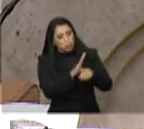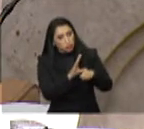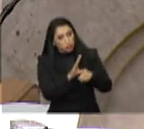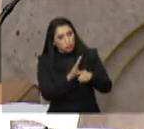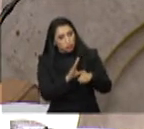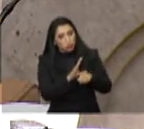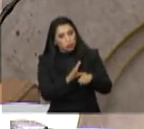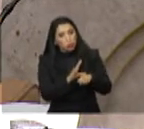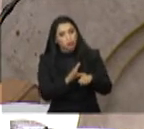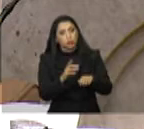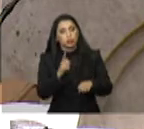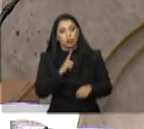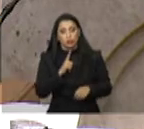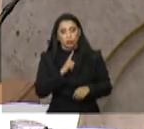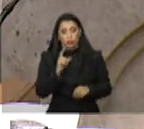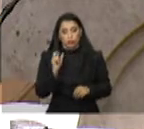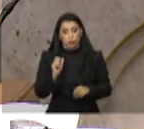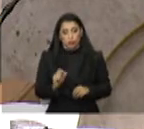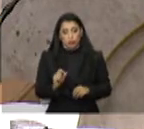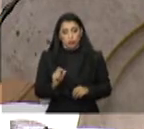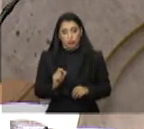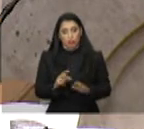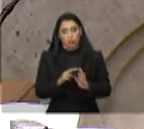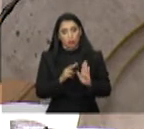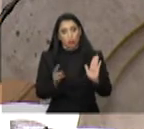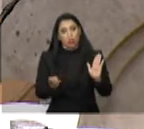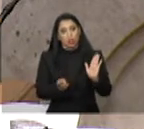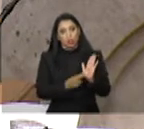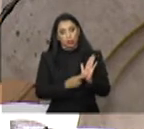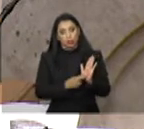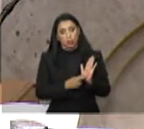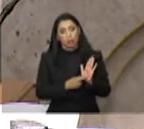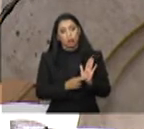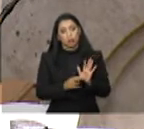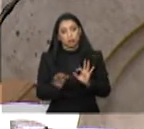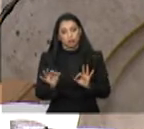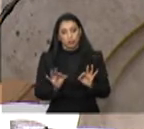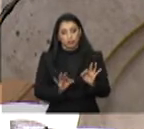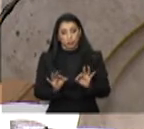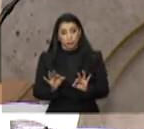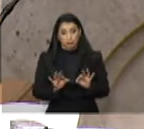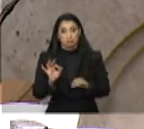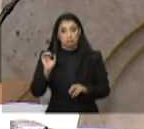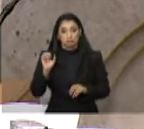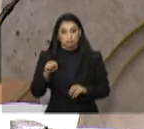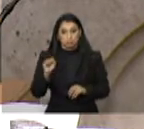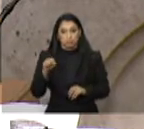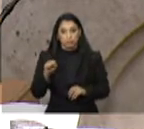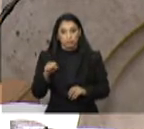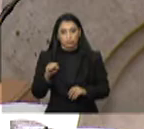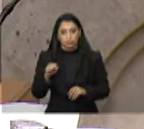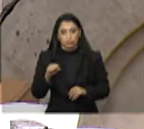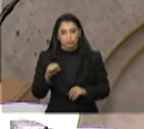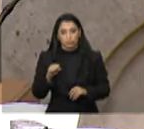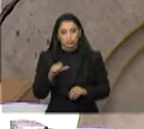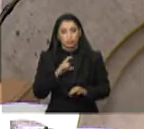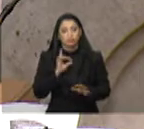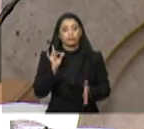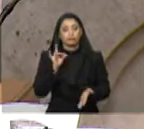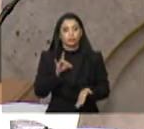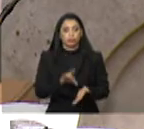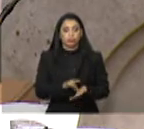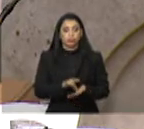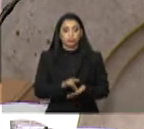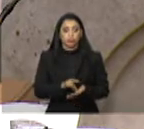em absoluto é Norma programática e sim Norma de eficácia